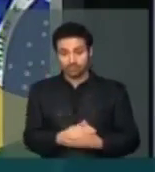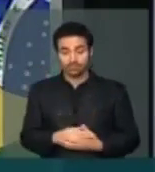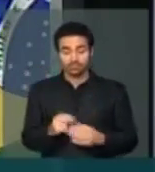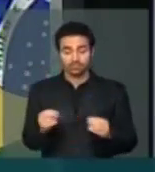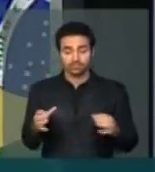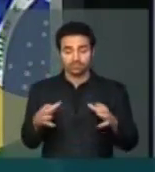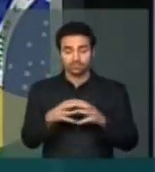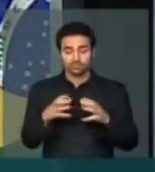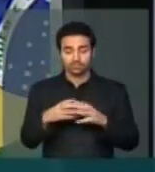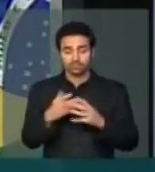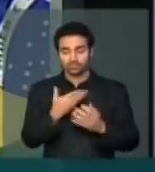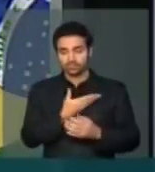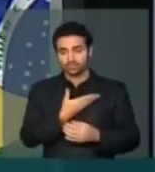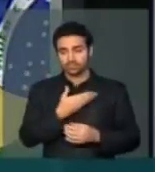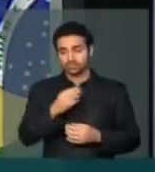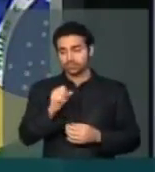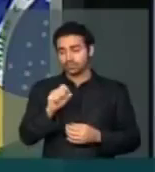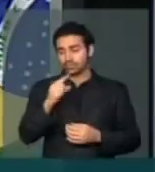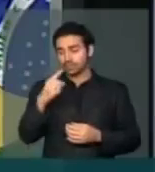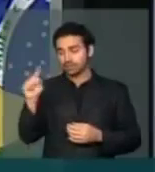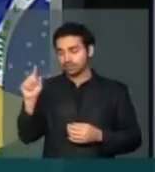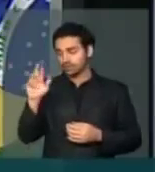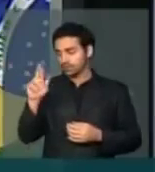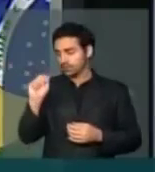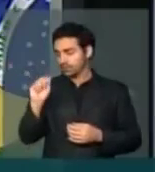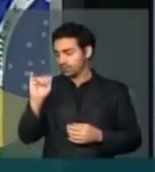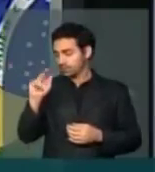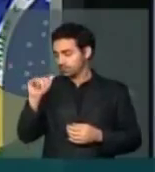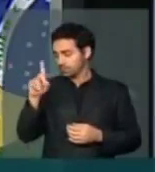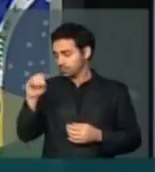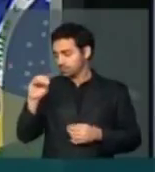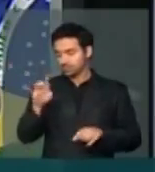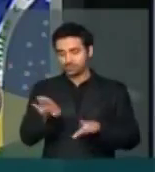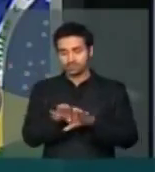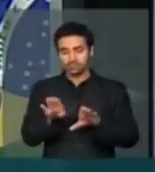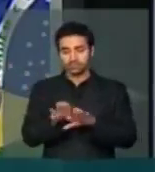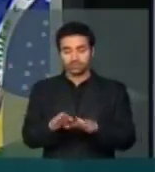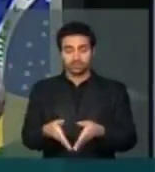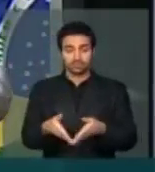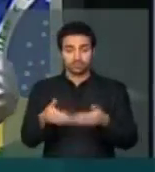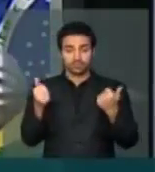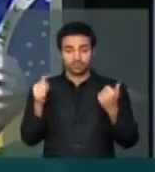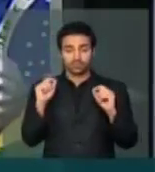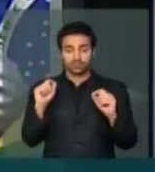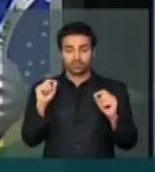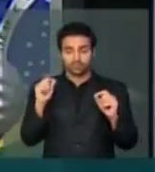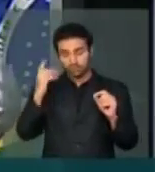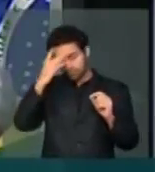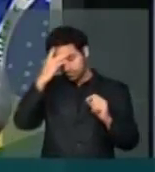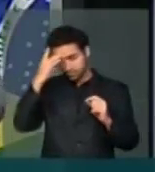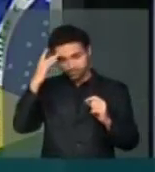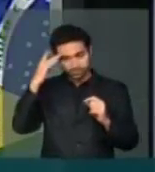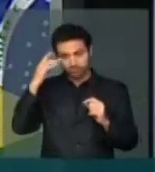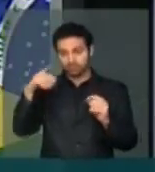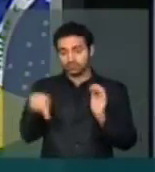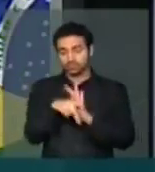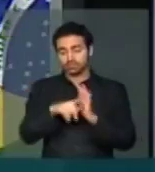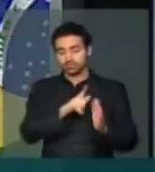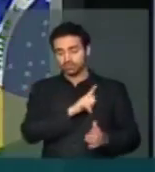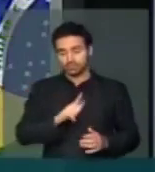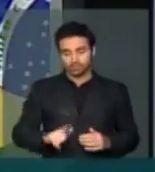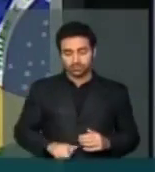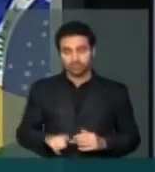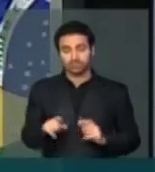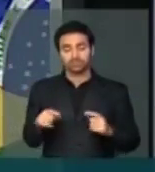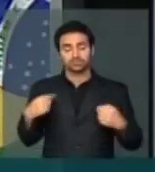aos amigos de São Raimundo e fazer um apelo às autoridades do governo